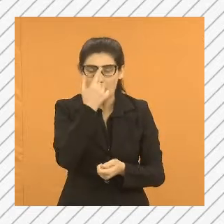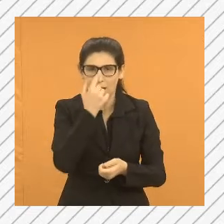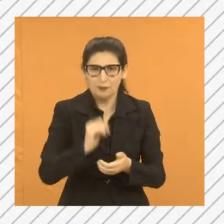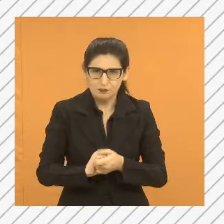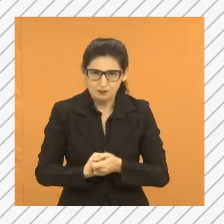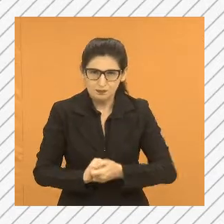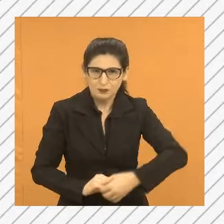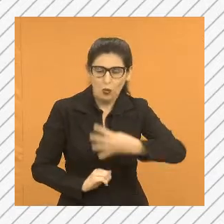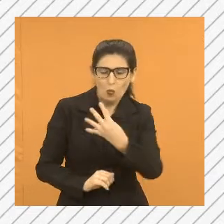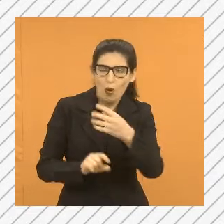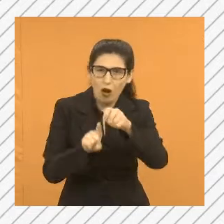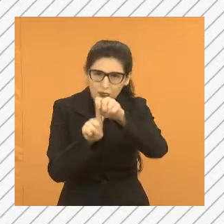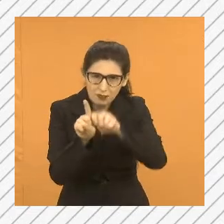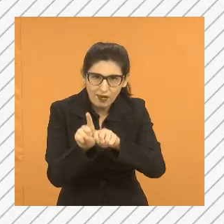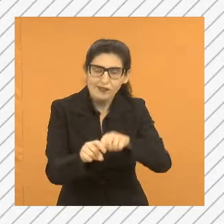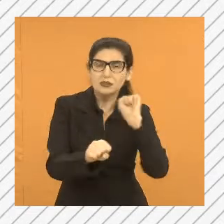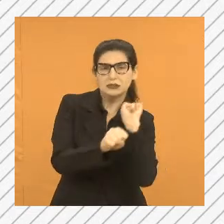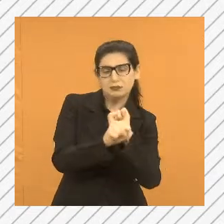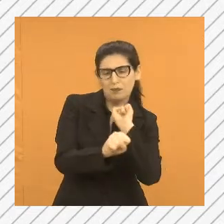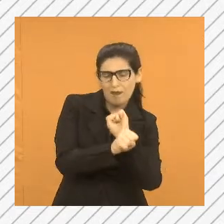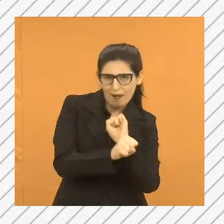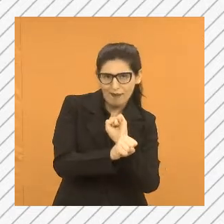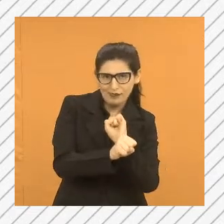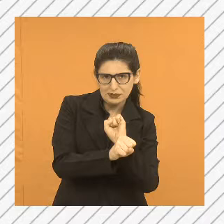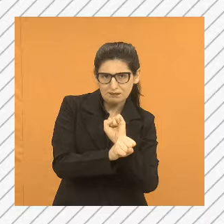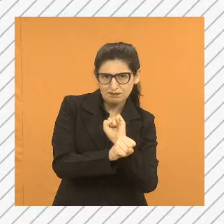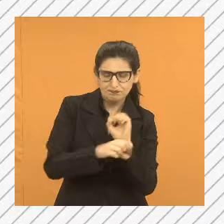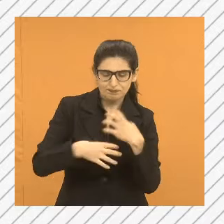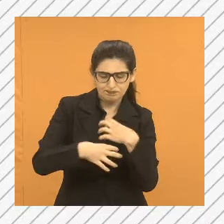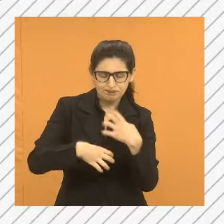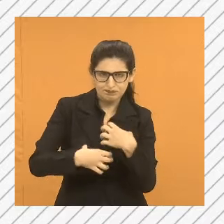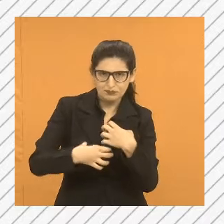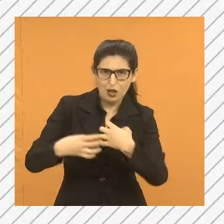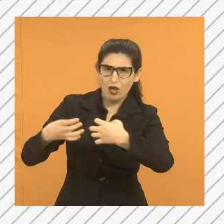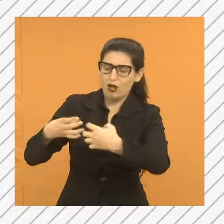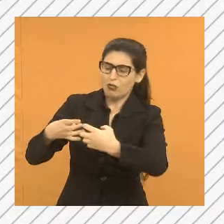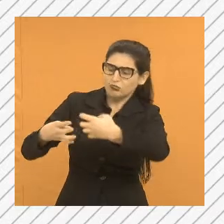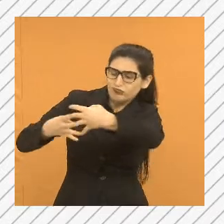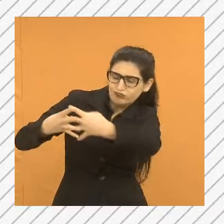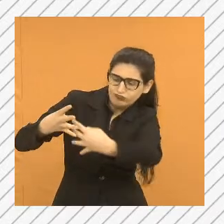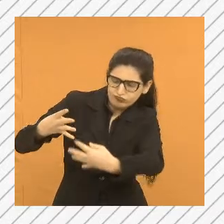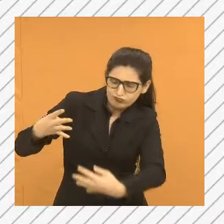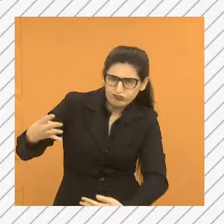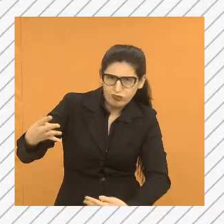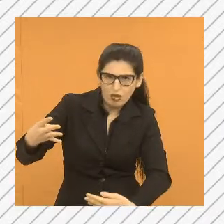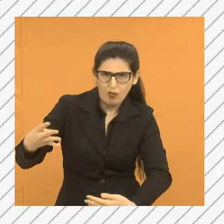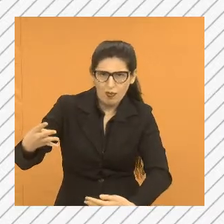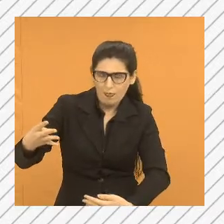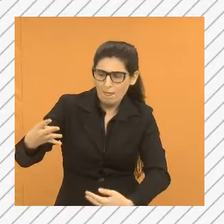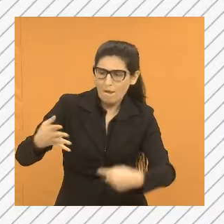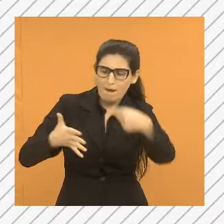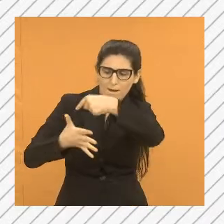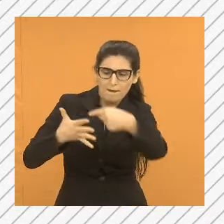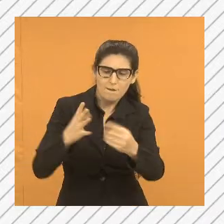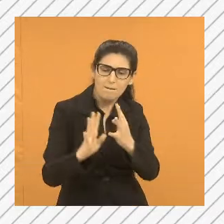de 4 meses de espera, já entram nessa lista. Então, esse quadro